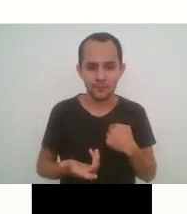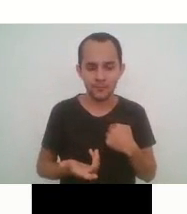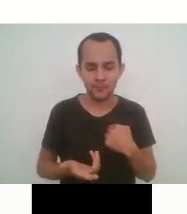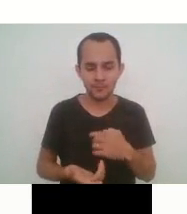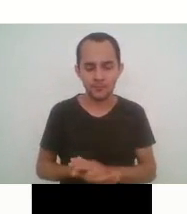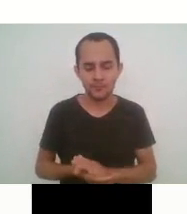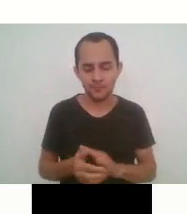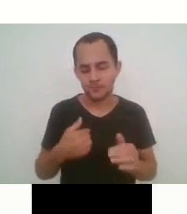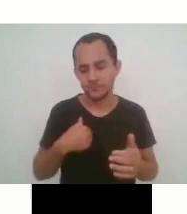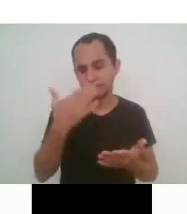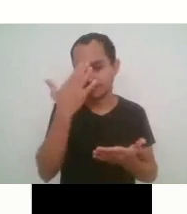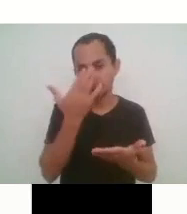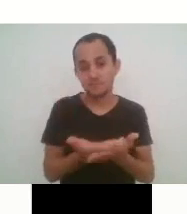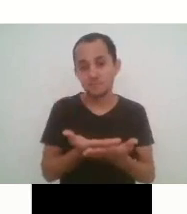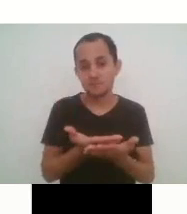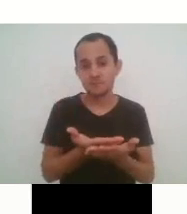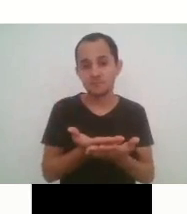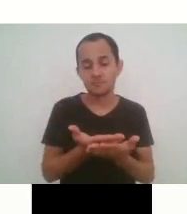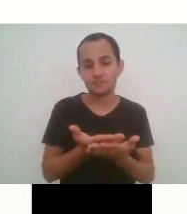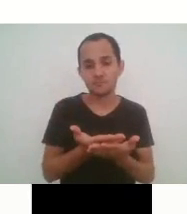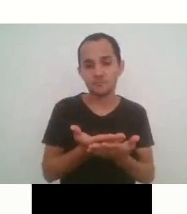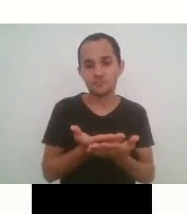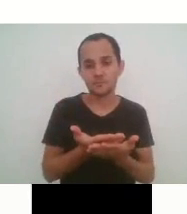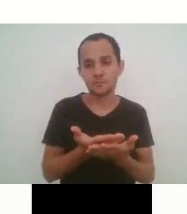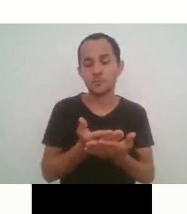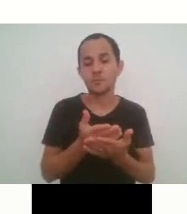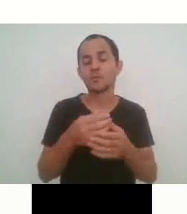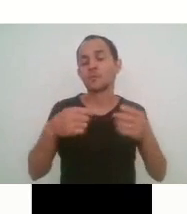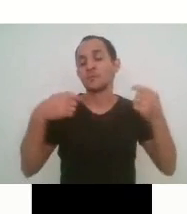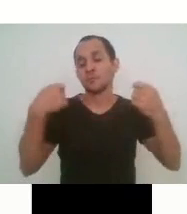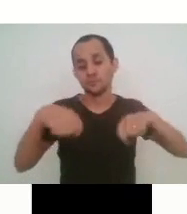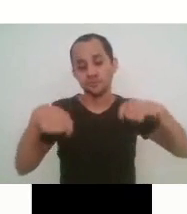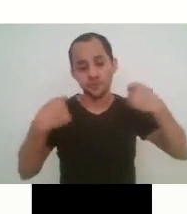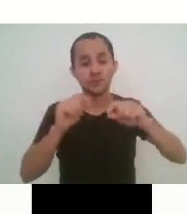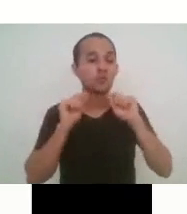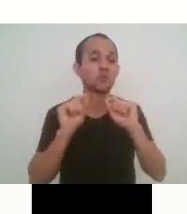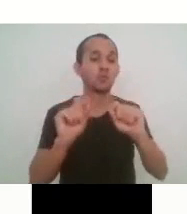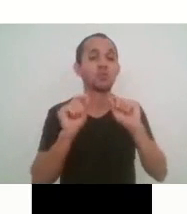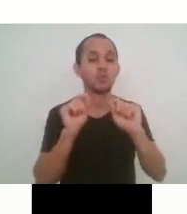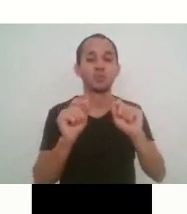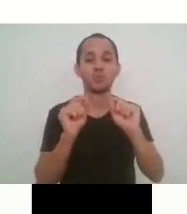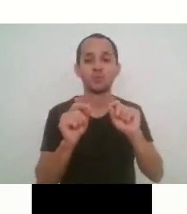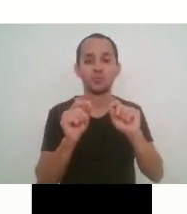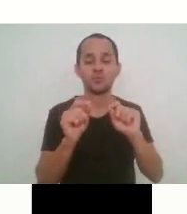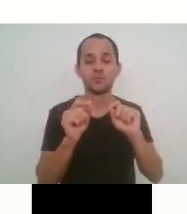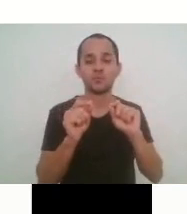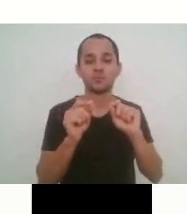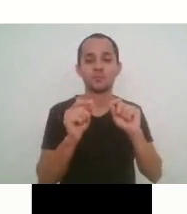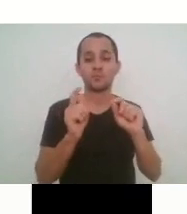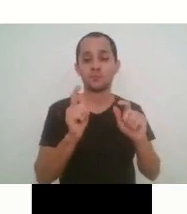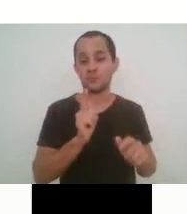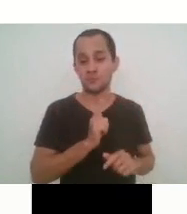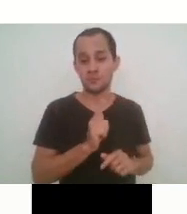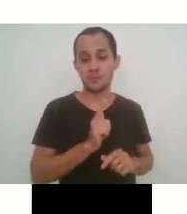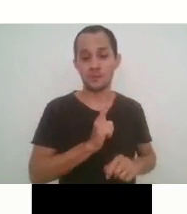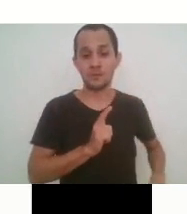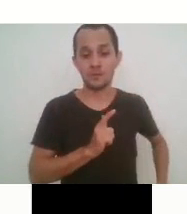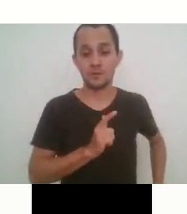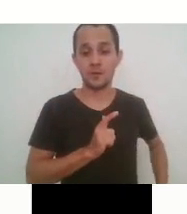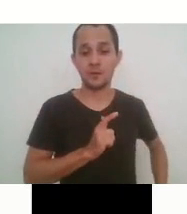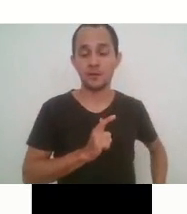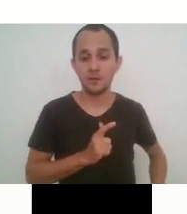acredito que é necessário, né, que haja essa. Eu